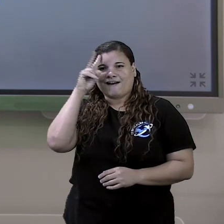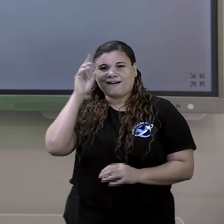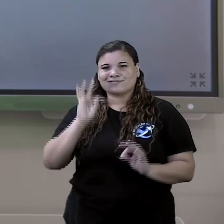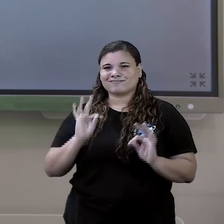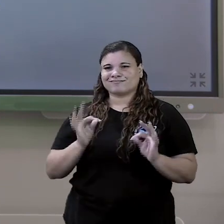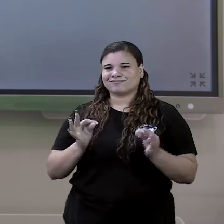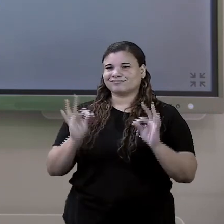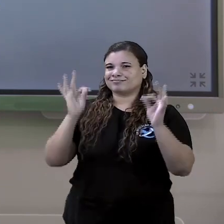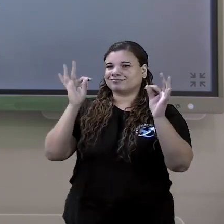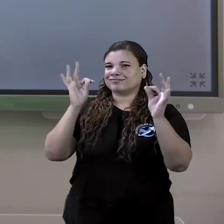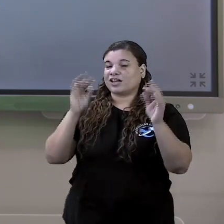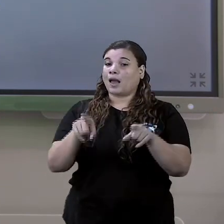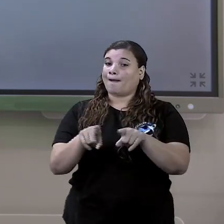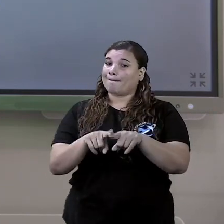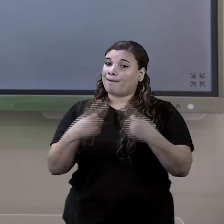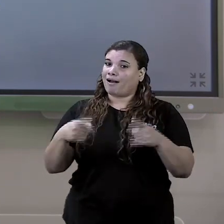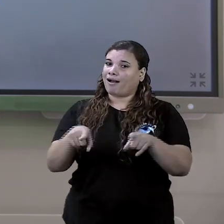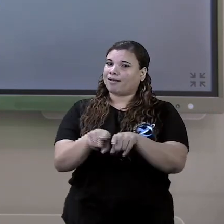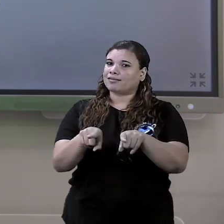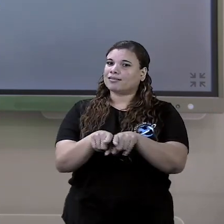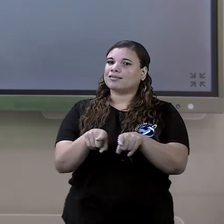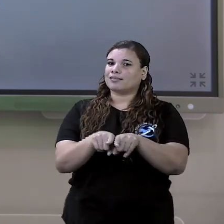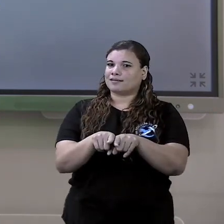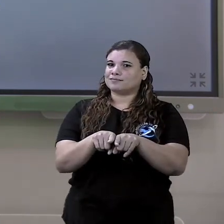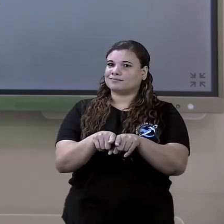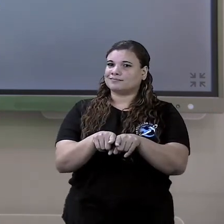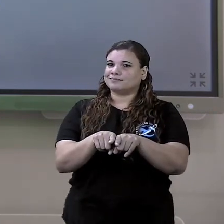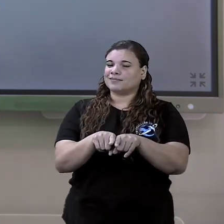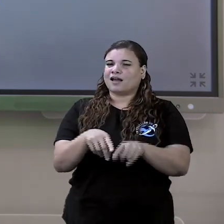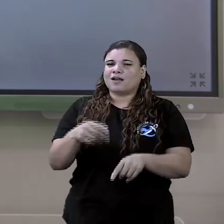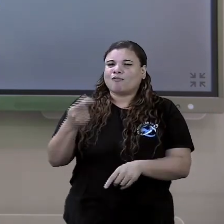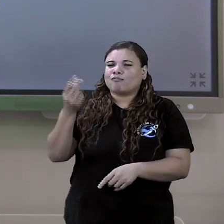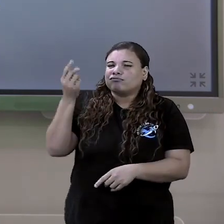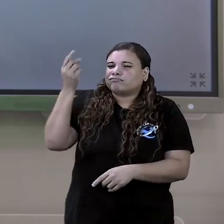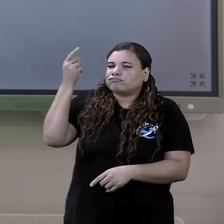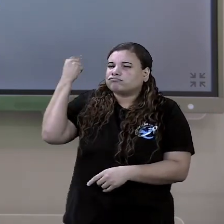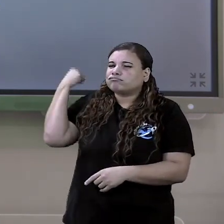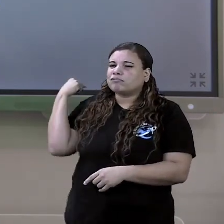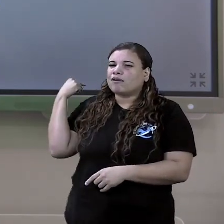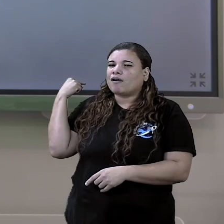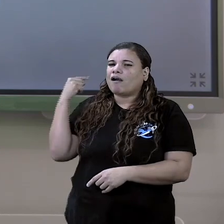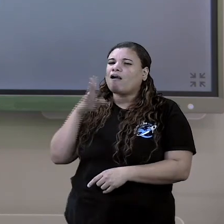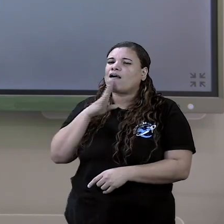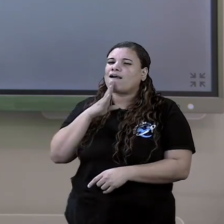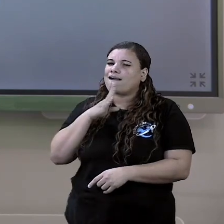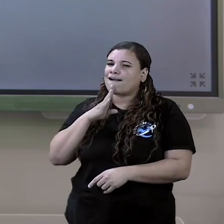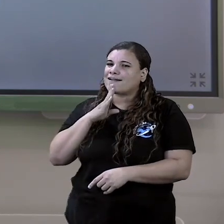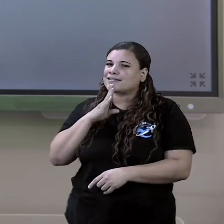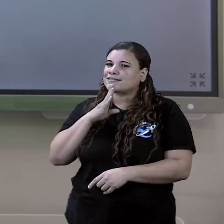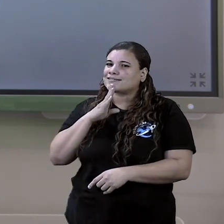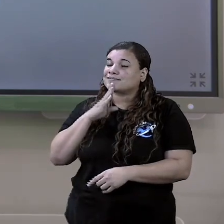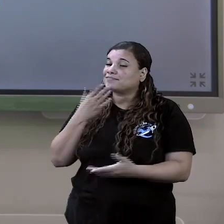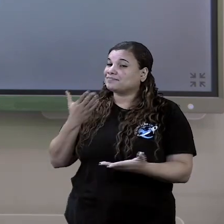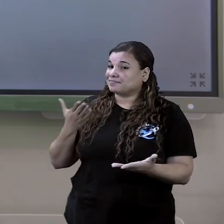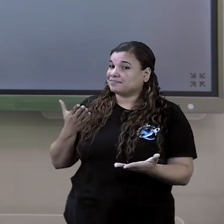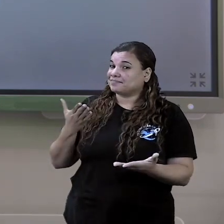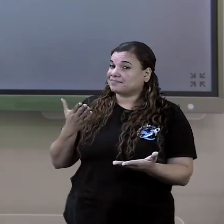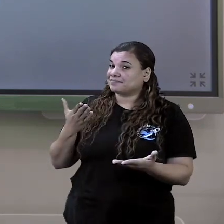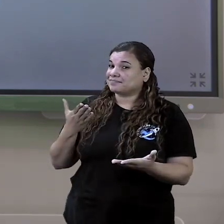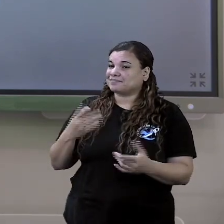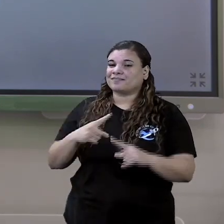um pouquinho no tempo, onde se relatavam os sentimentos através da folha de papel? Deixei aí para